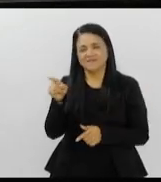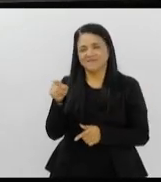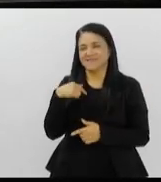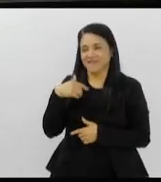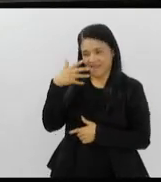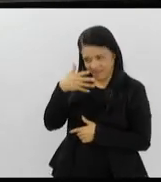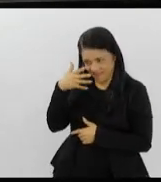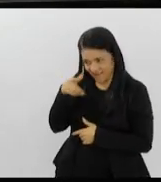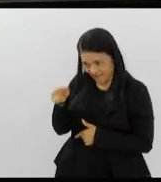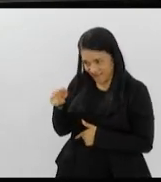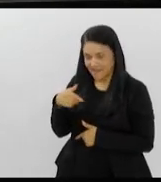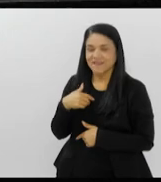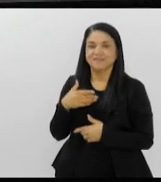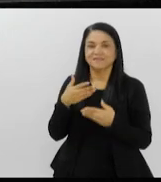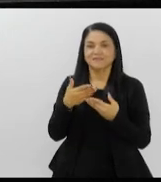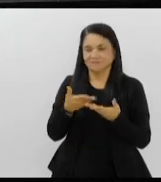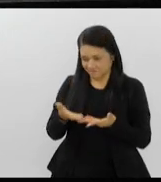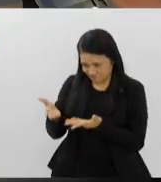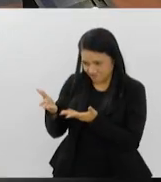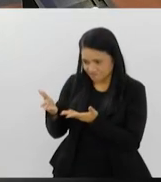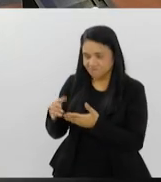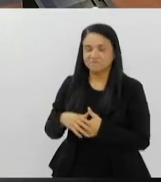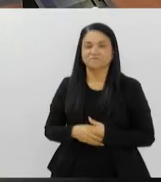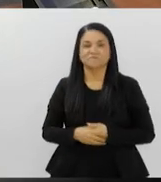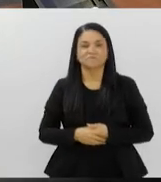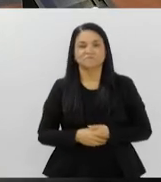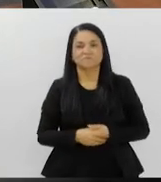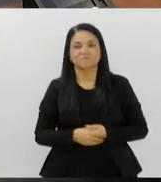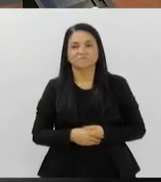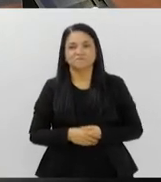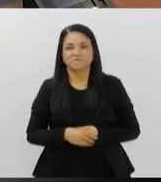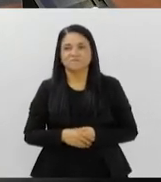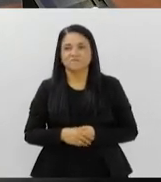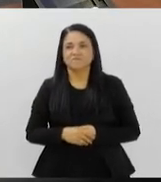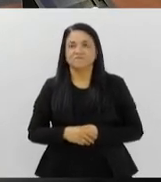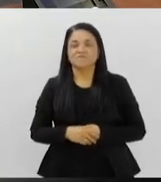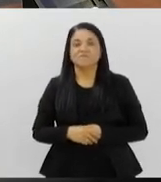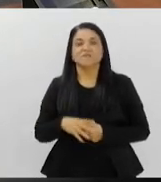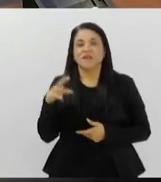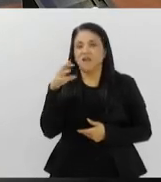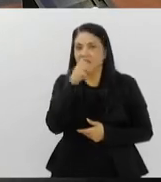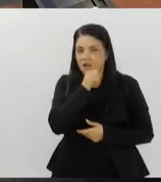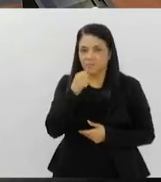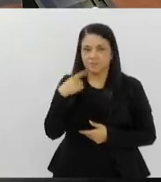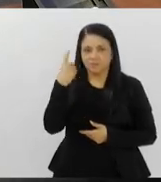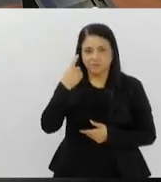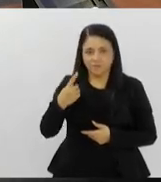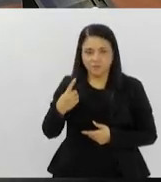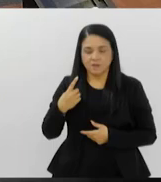parte, então lhe concedo a parte primeiro, depois finalizo. Rápido, então. Deputada Dani Monteiro,